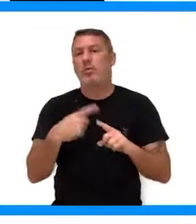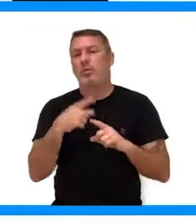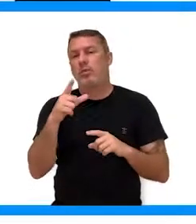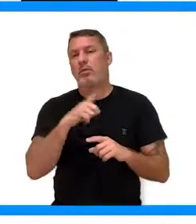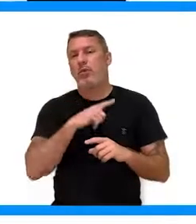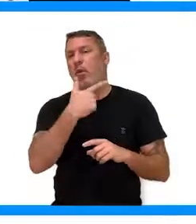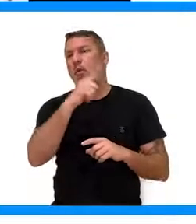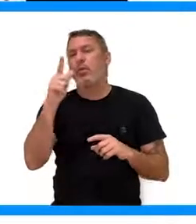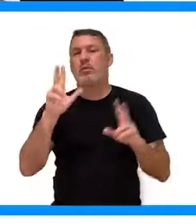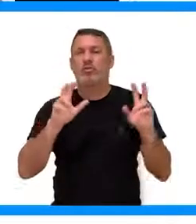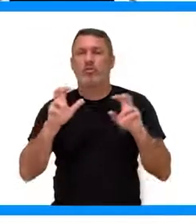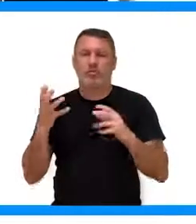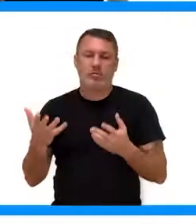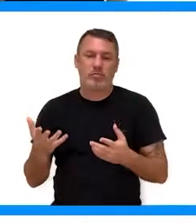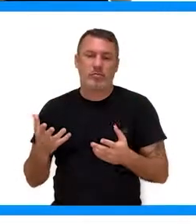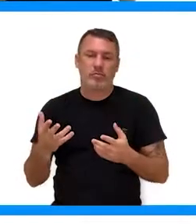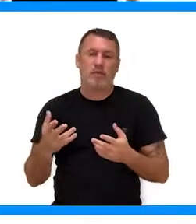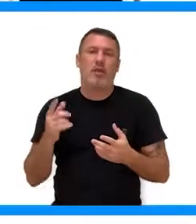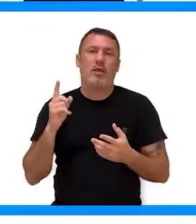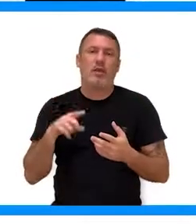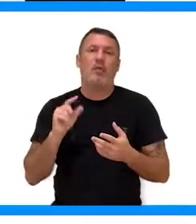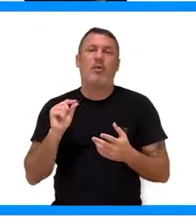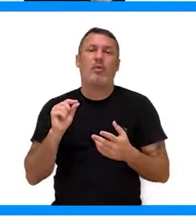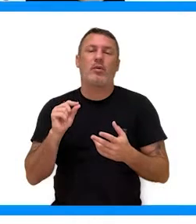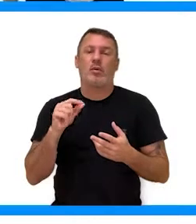tá? Porque existem outras questões